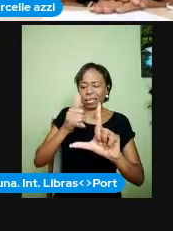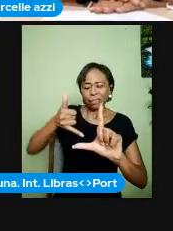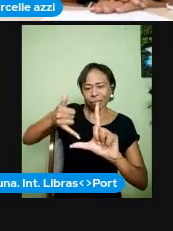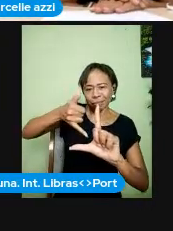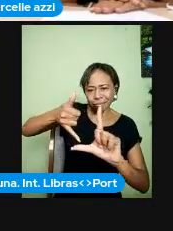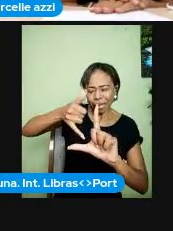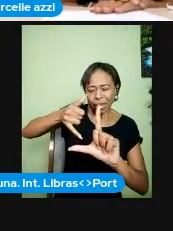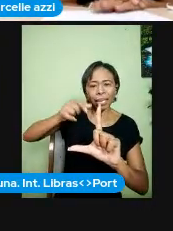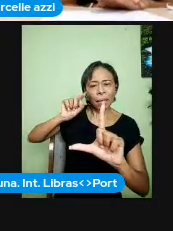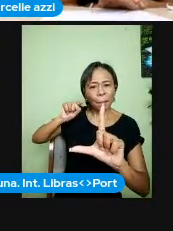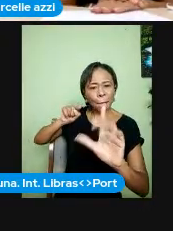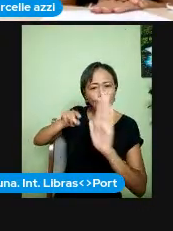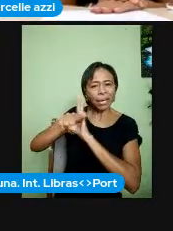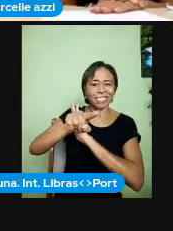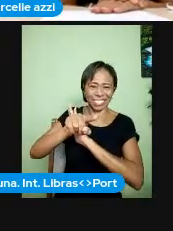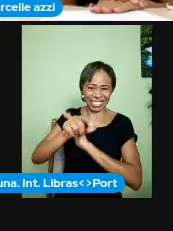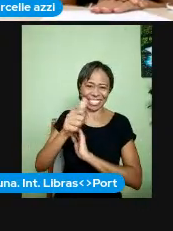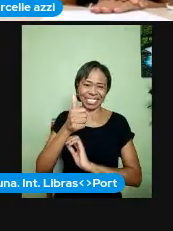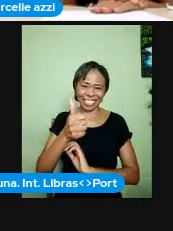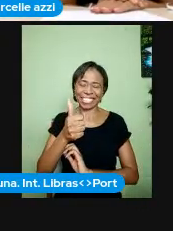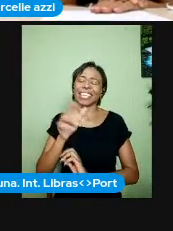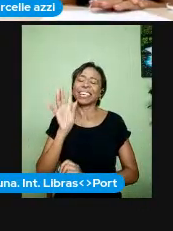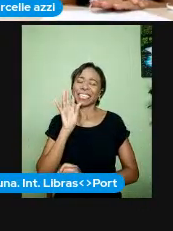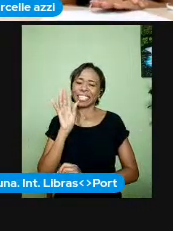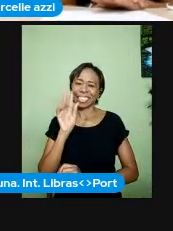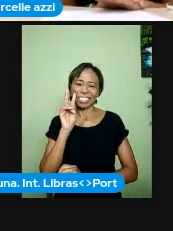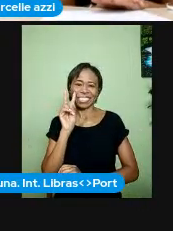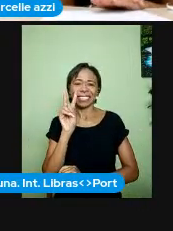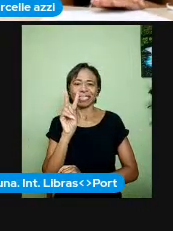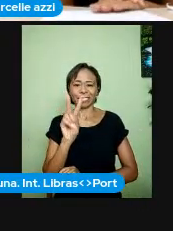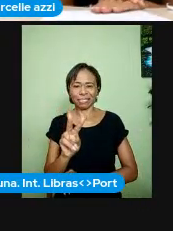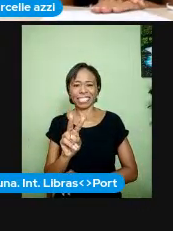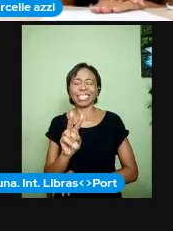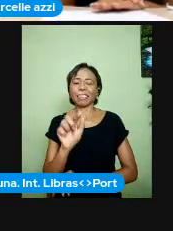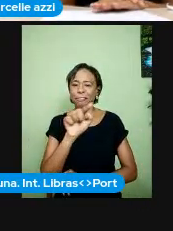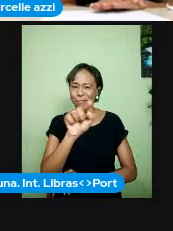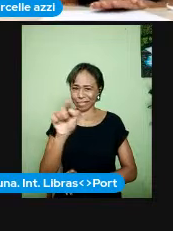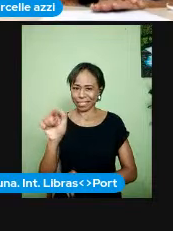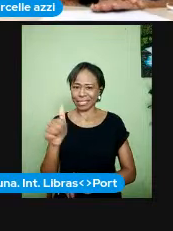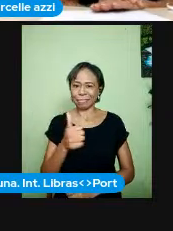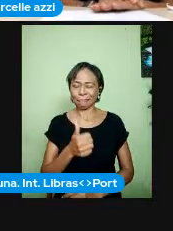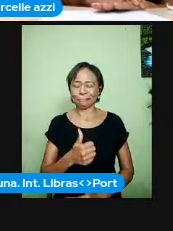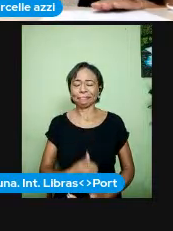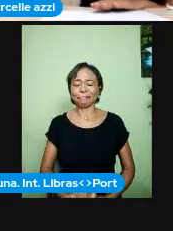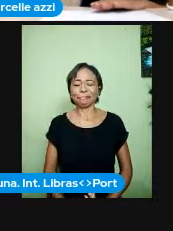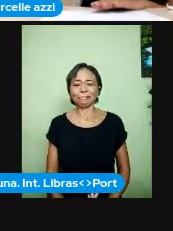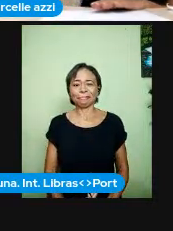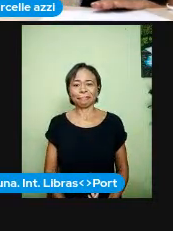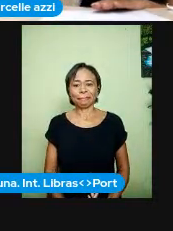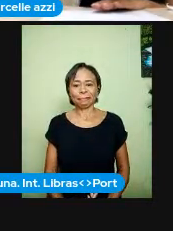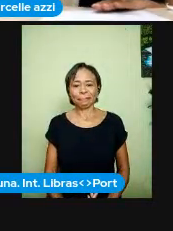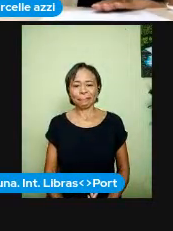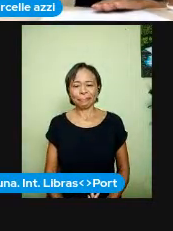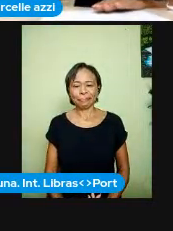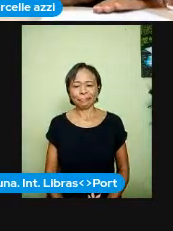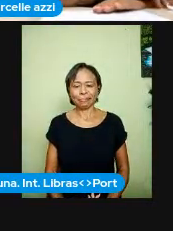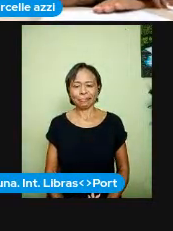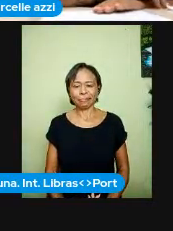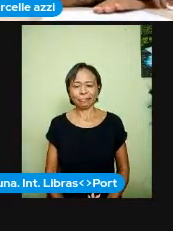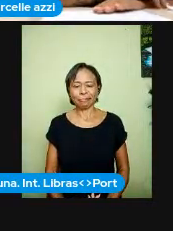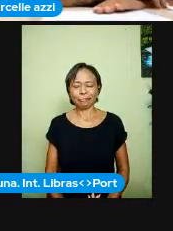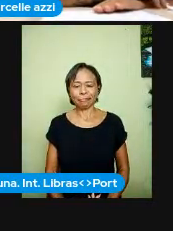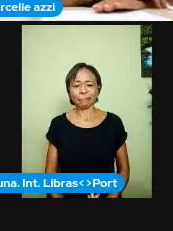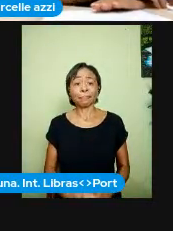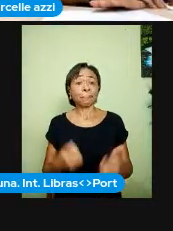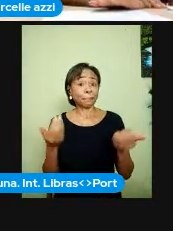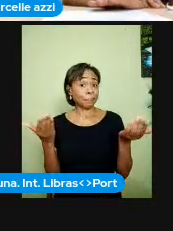aí que vai ser legal demais a gente ouvir vocês. Tá bem? Nós vamos fazer o seguinte